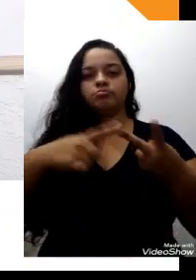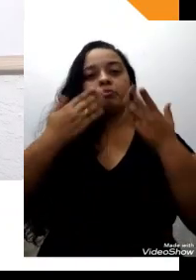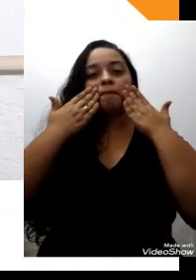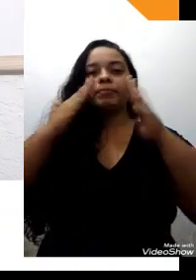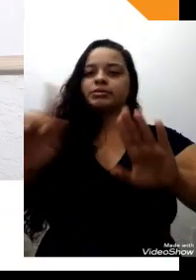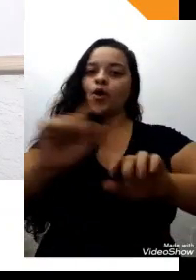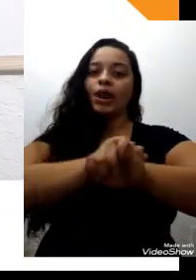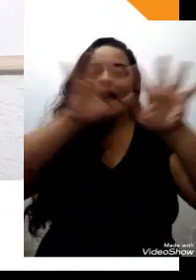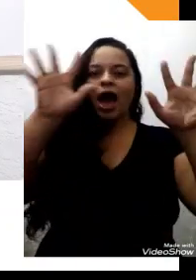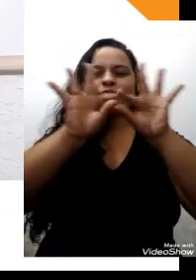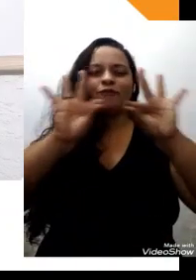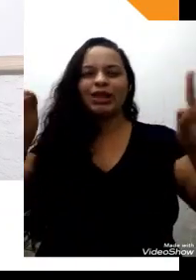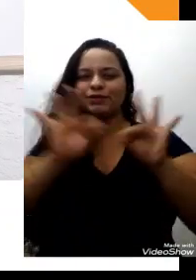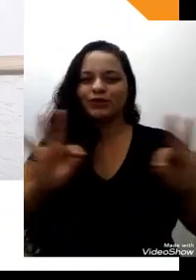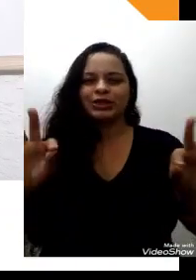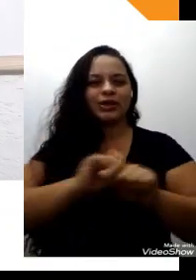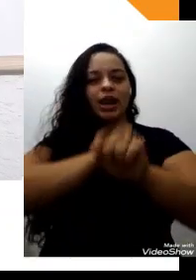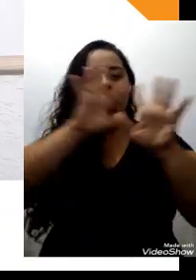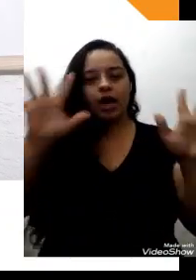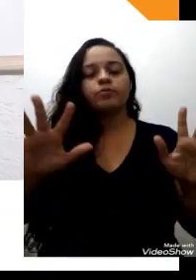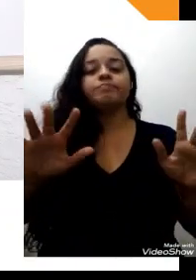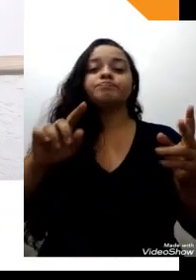ao texto. Expressões,